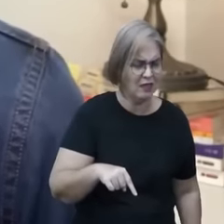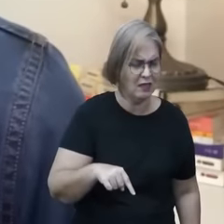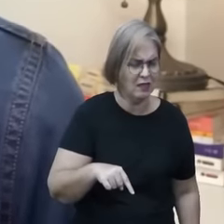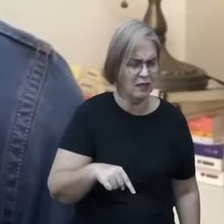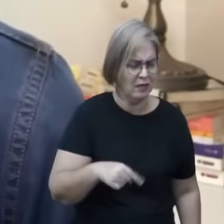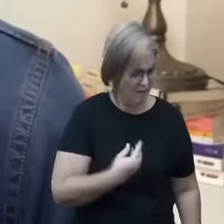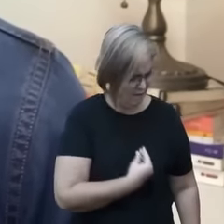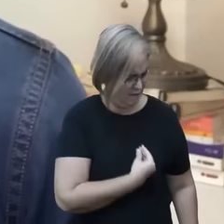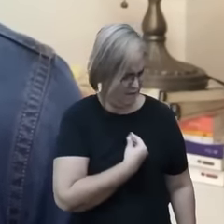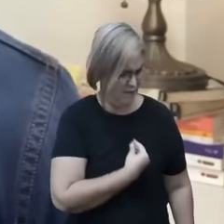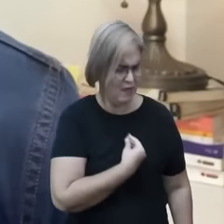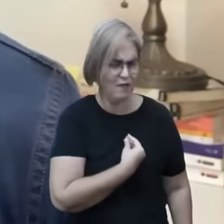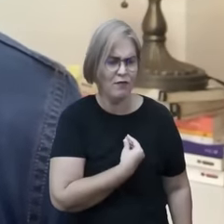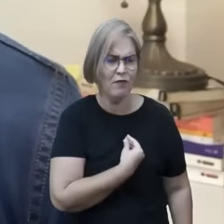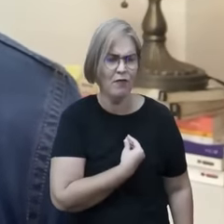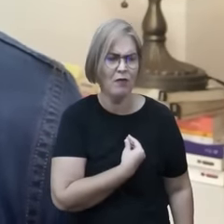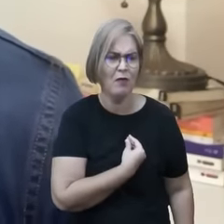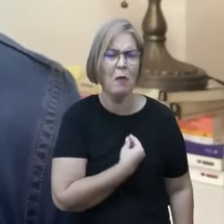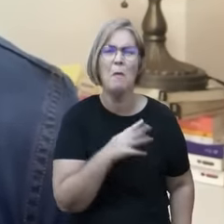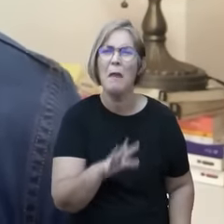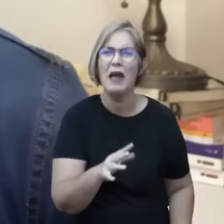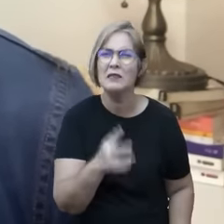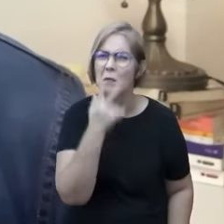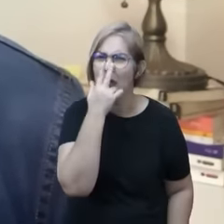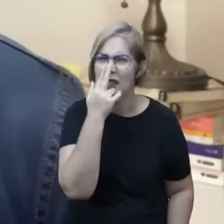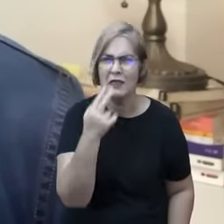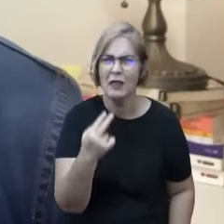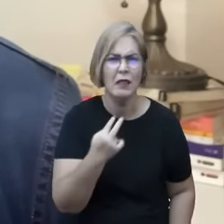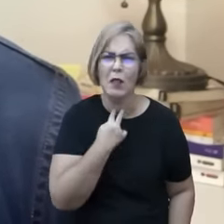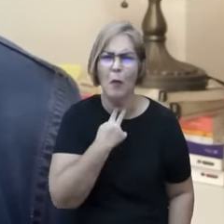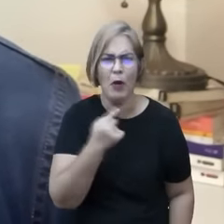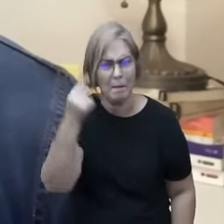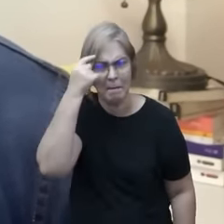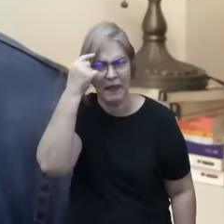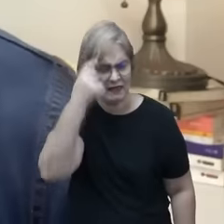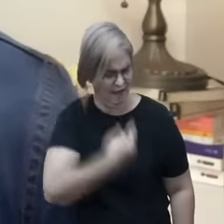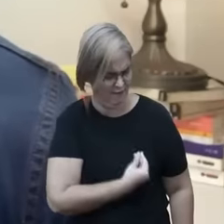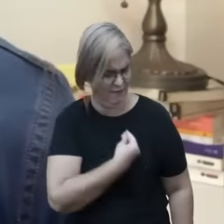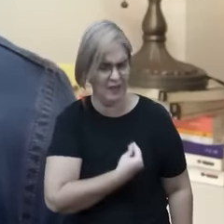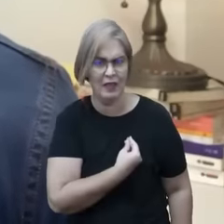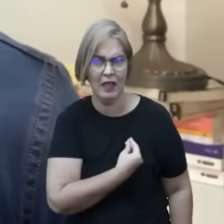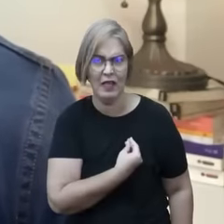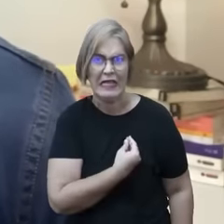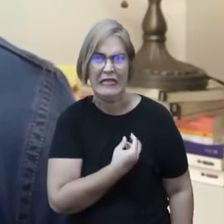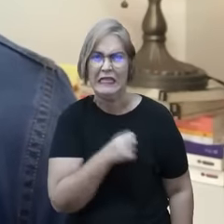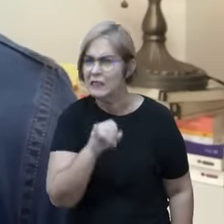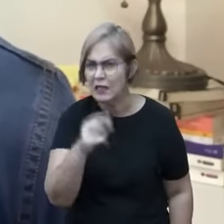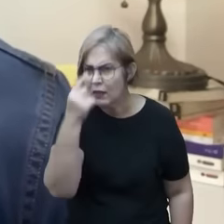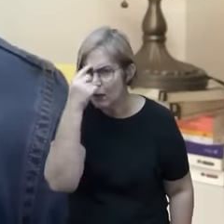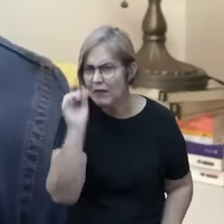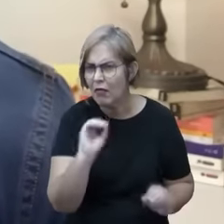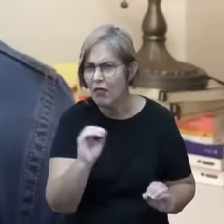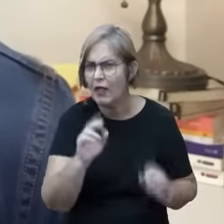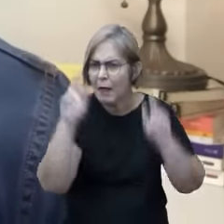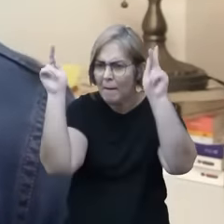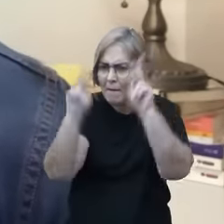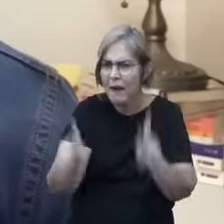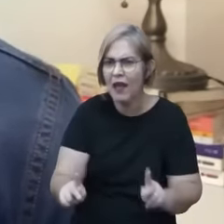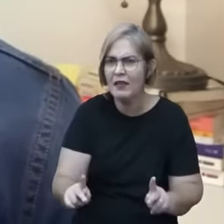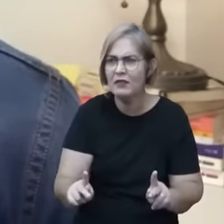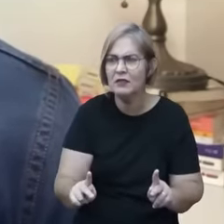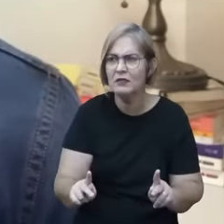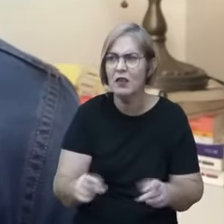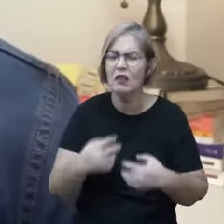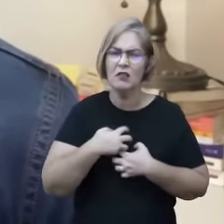deixando de saber e de viver, em que o apetite de conquista se choca contra os muros que desafiam seus